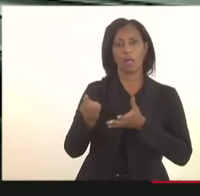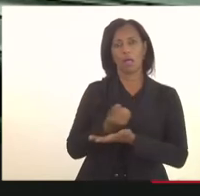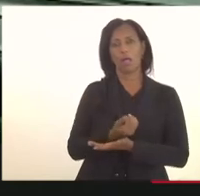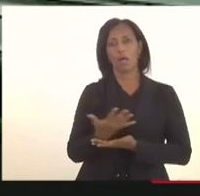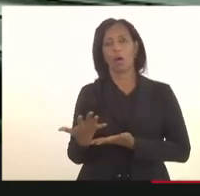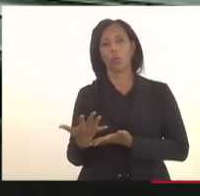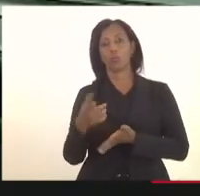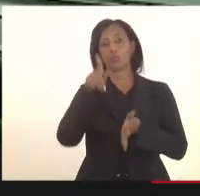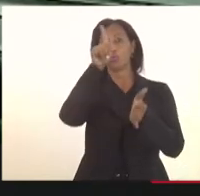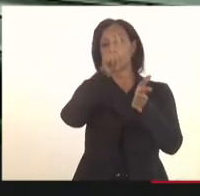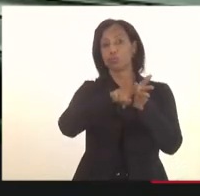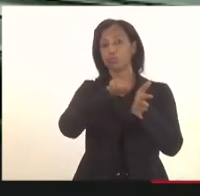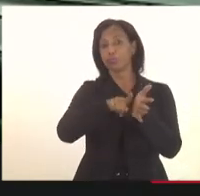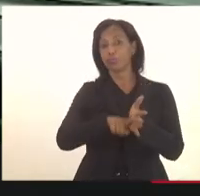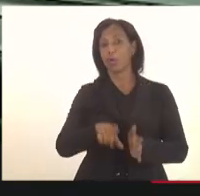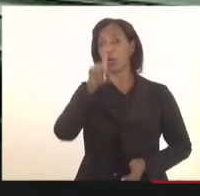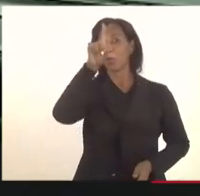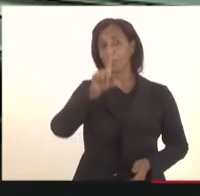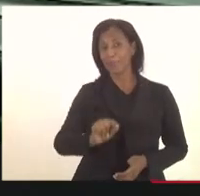abatimentos, no mínimo,